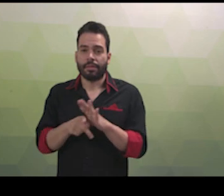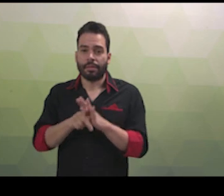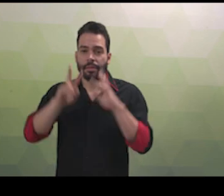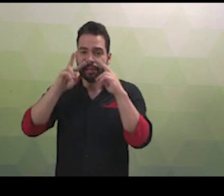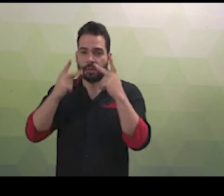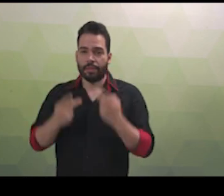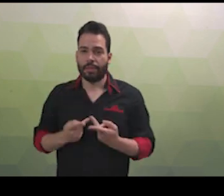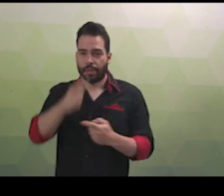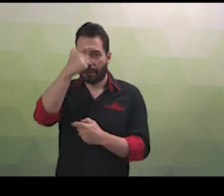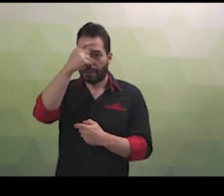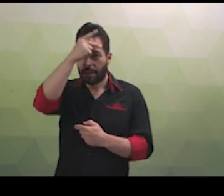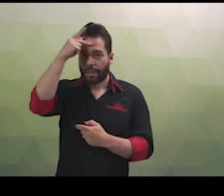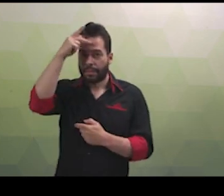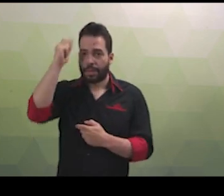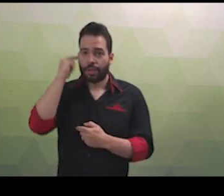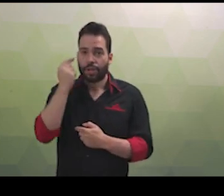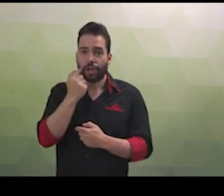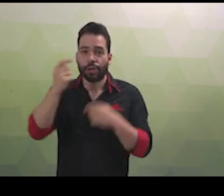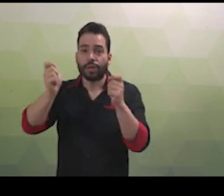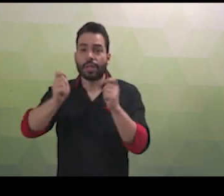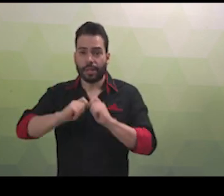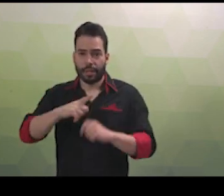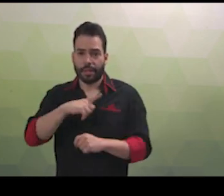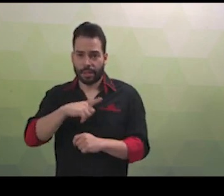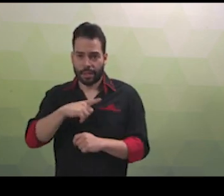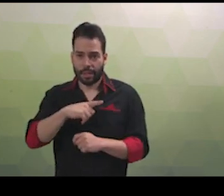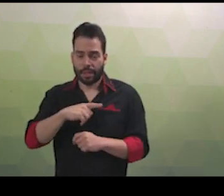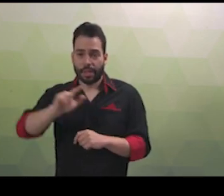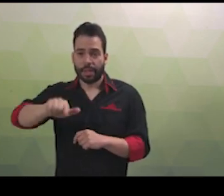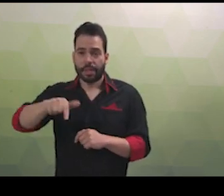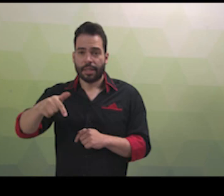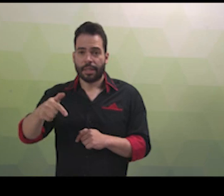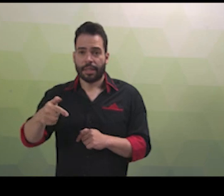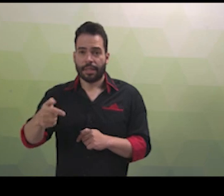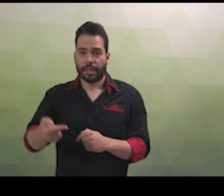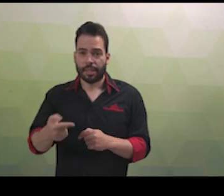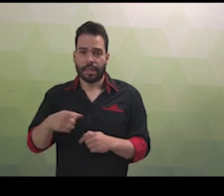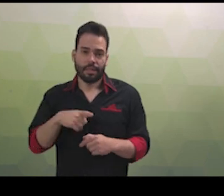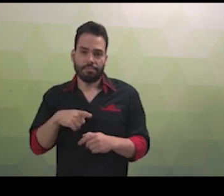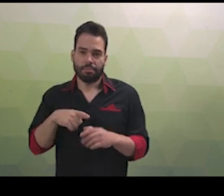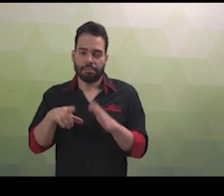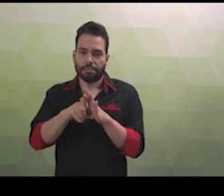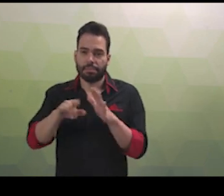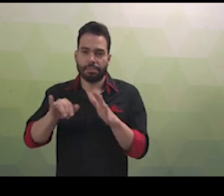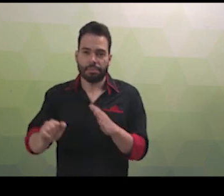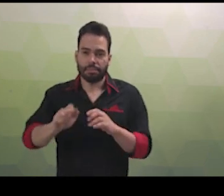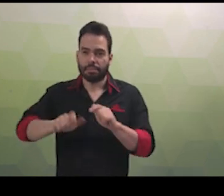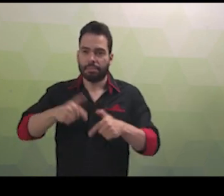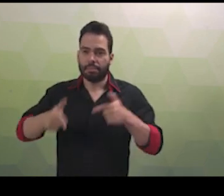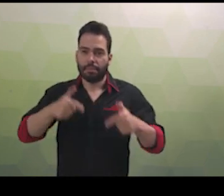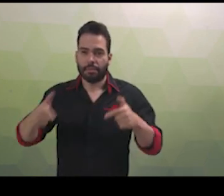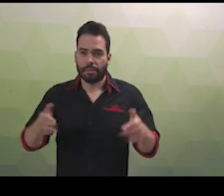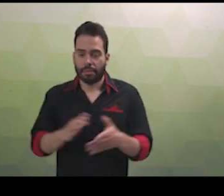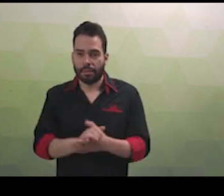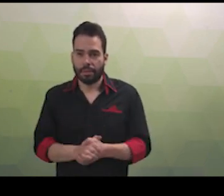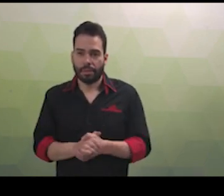então, do reconhecimento da pessoa surda como capaz, e vieram então outras leis que garantiram cotas para a contratação